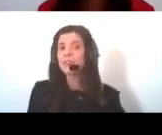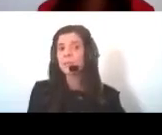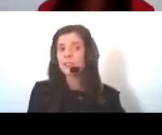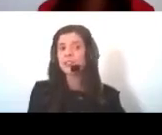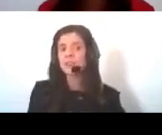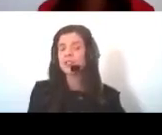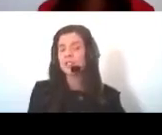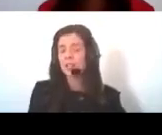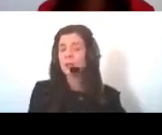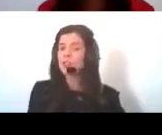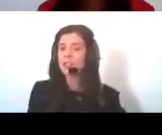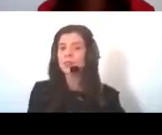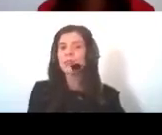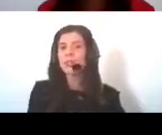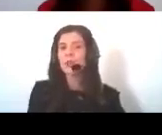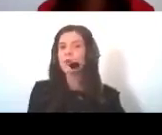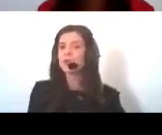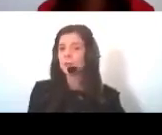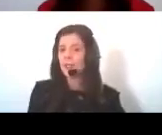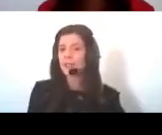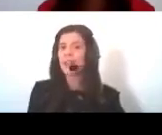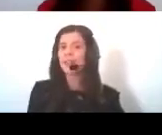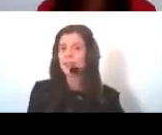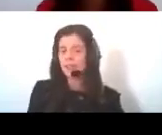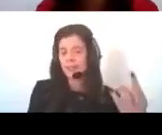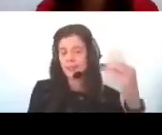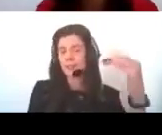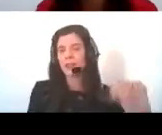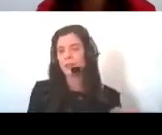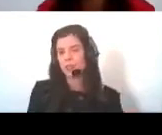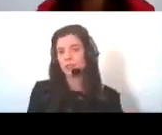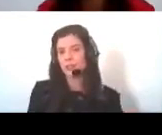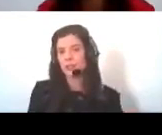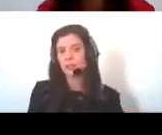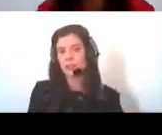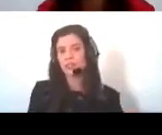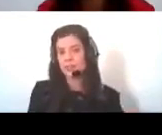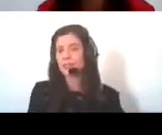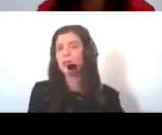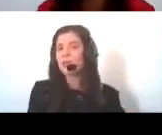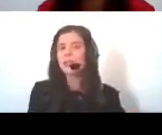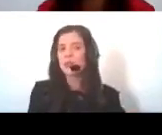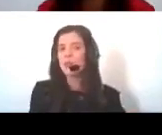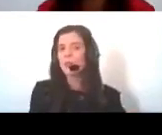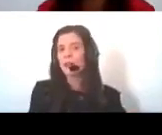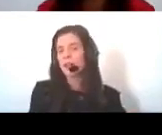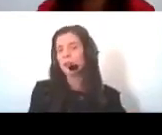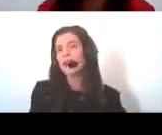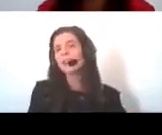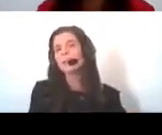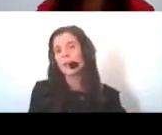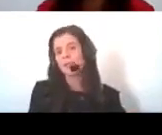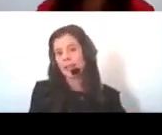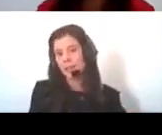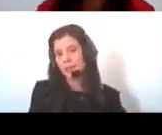que visa impedir realmente isso, que cônjuges e parentes até terceiro grau de associação sejam